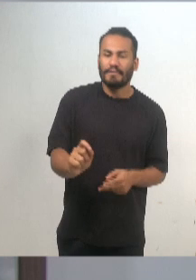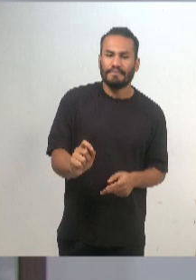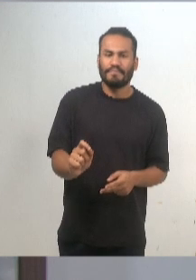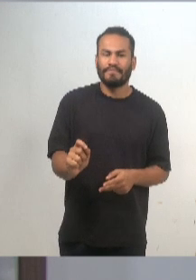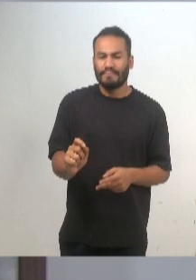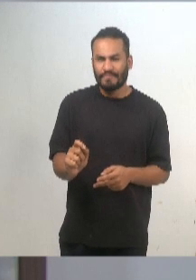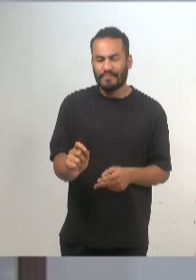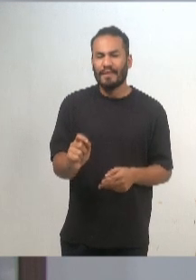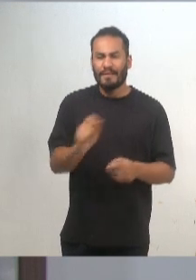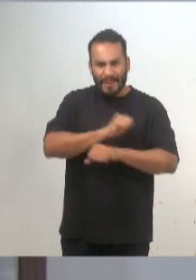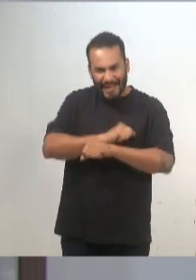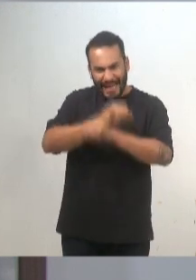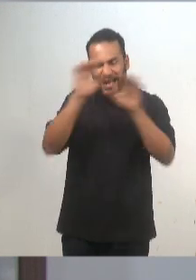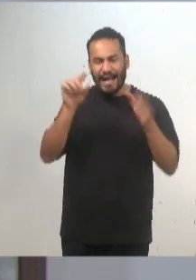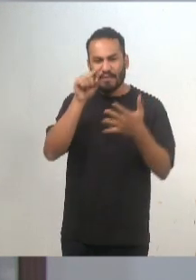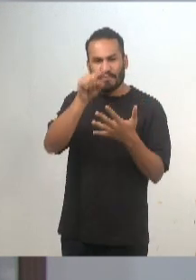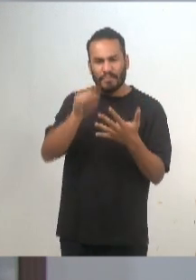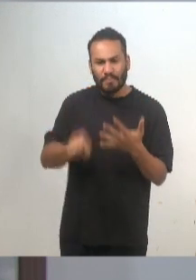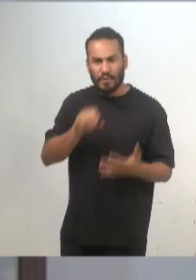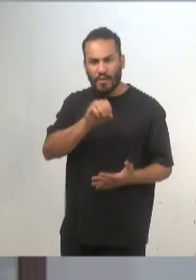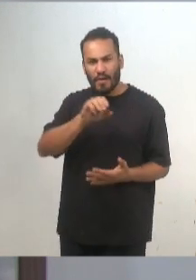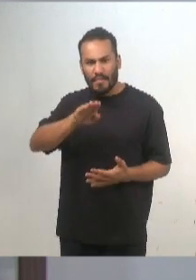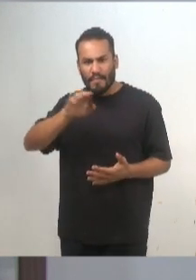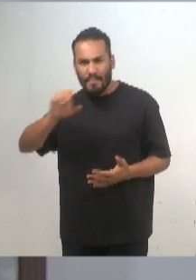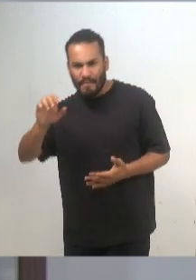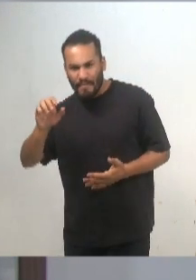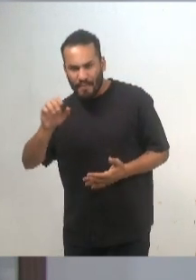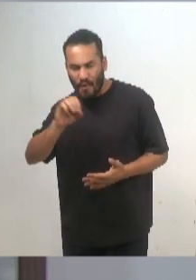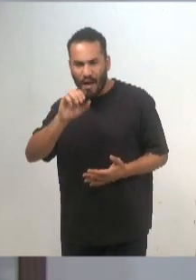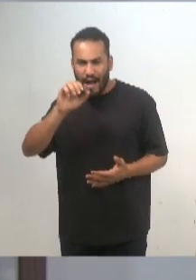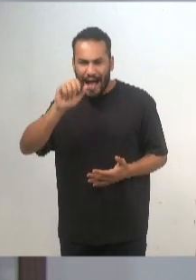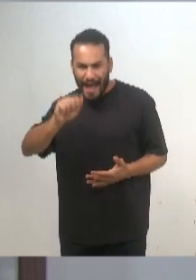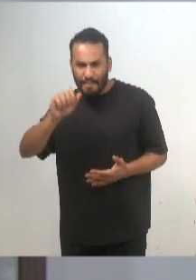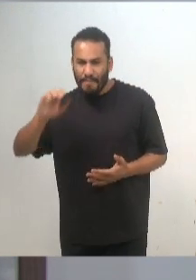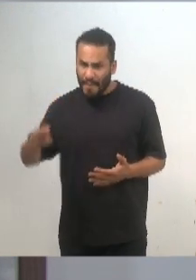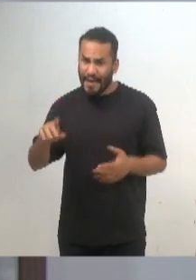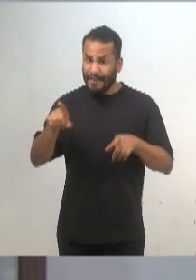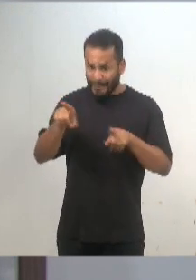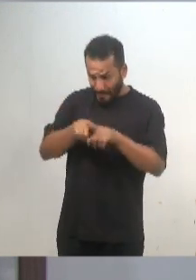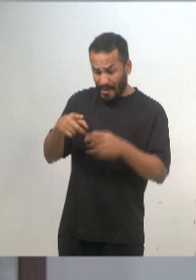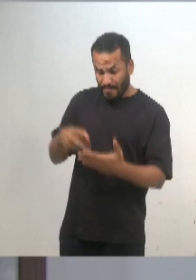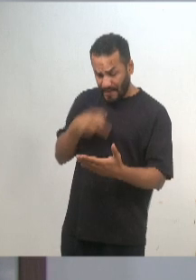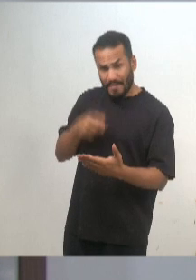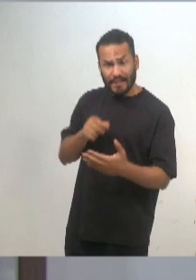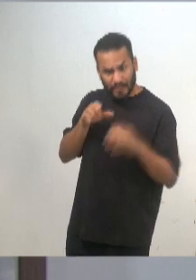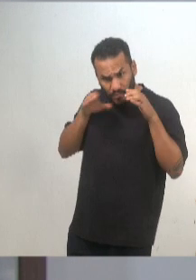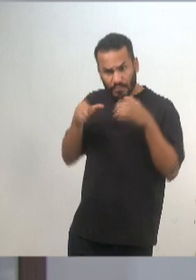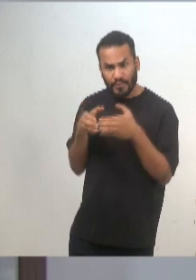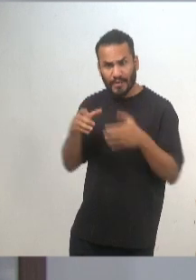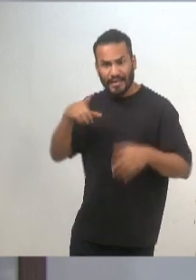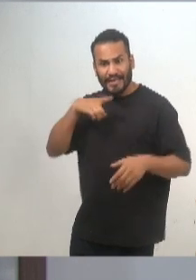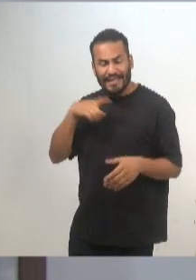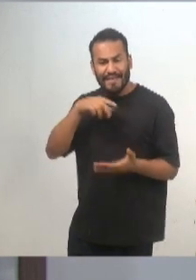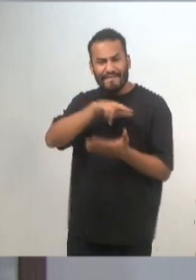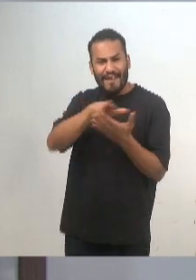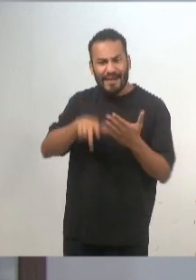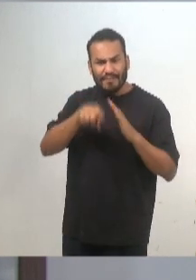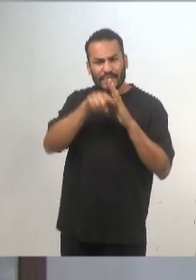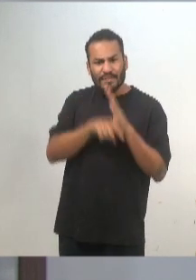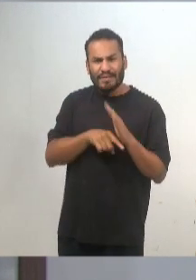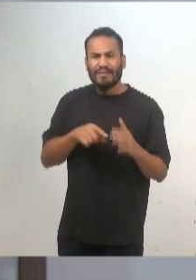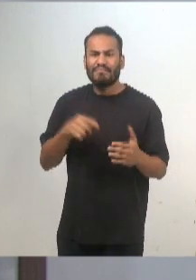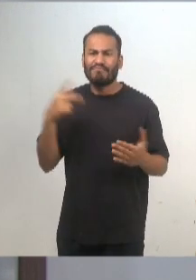muito evidente os apontamentos da OAB, a nossa interpretação da comissão, de que há muitos indícios que apontam